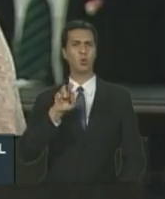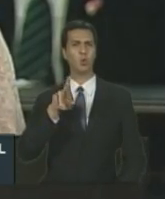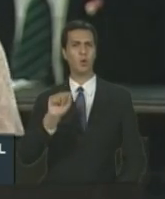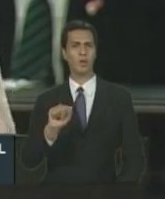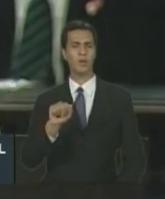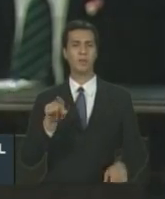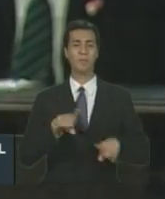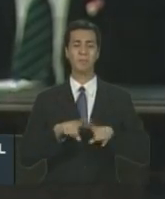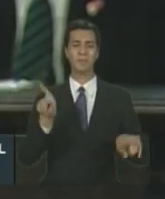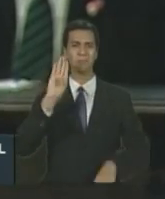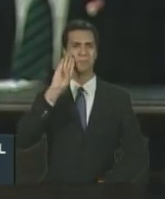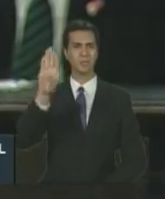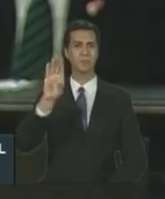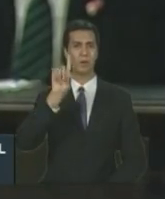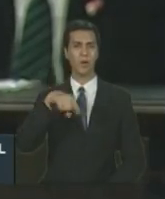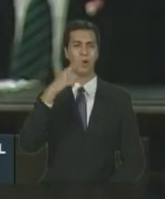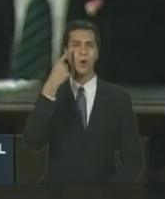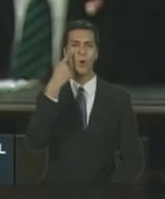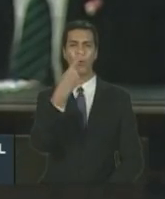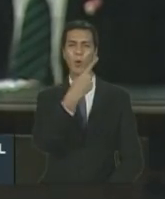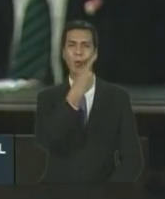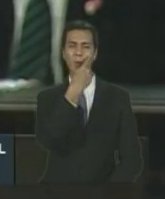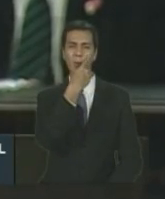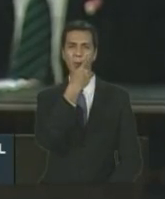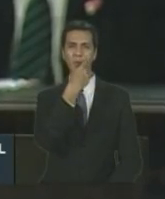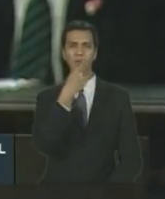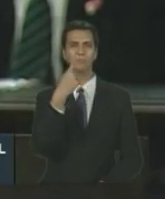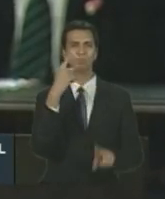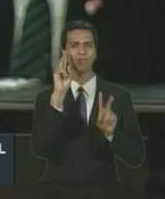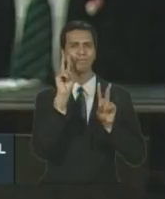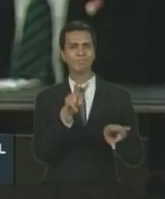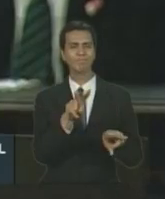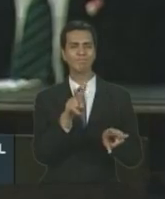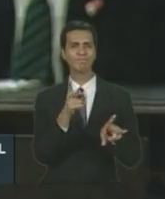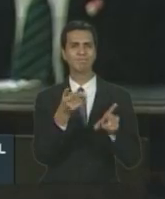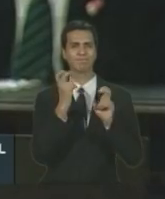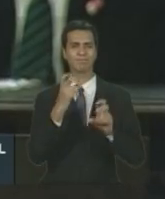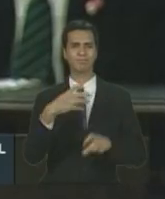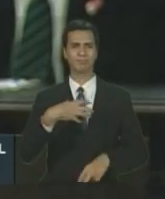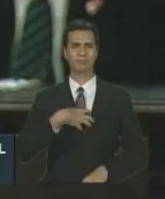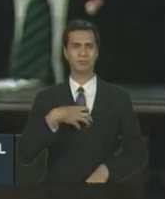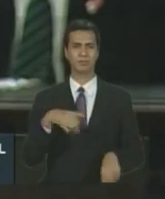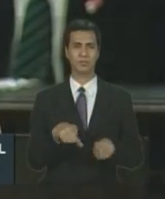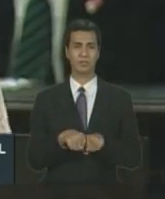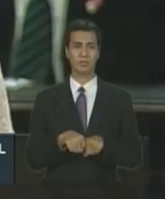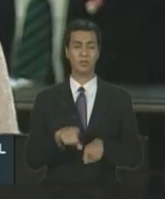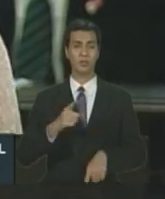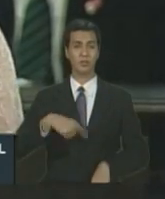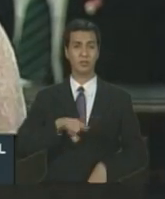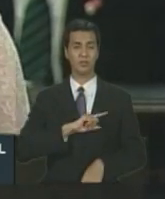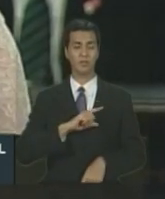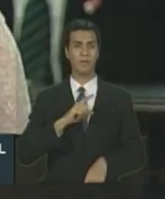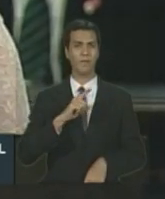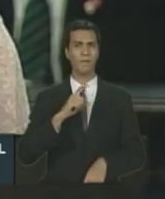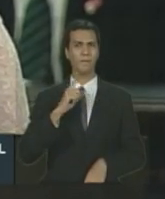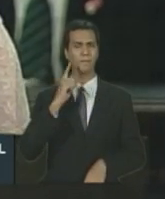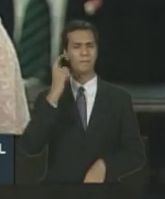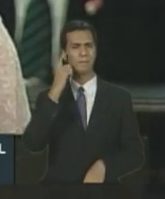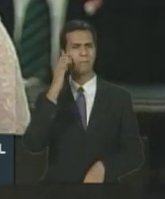torturados. E, ao constatar a condição humana de cada um de